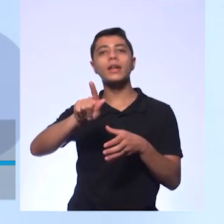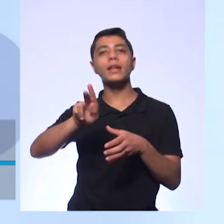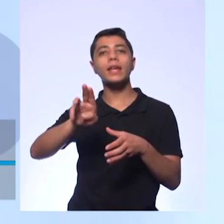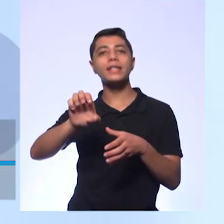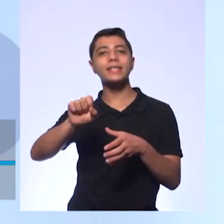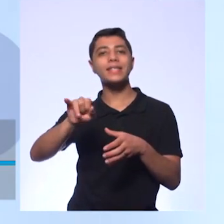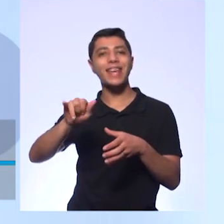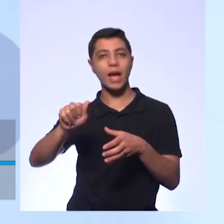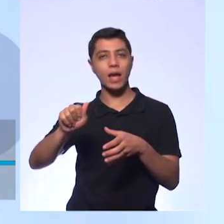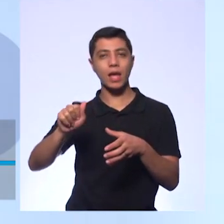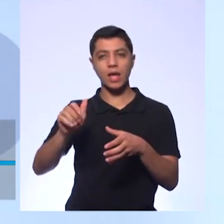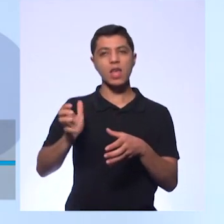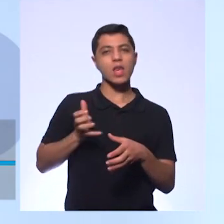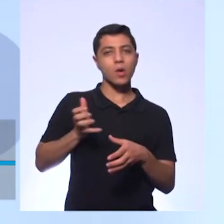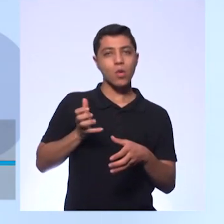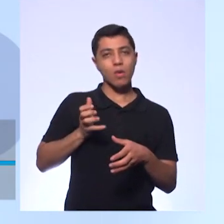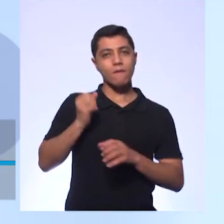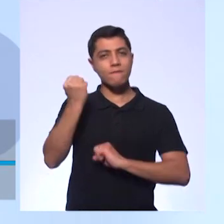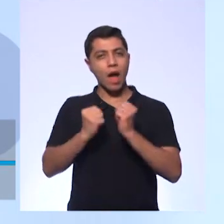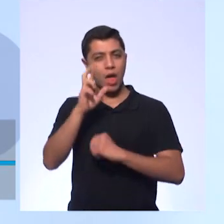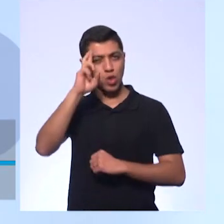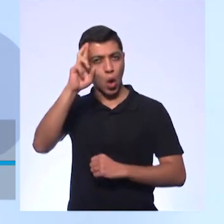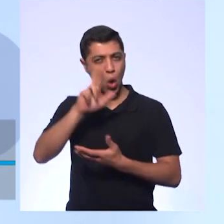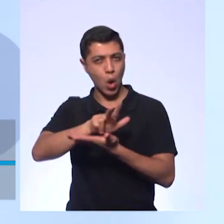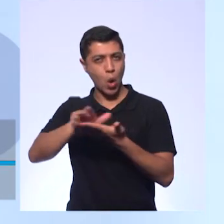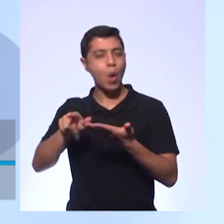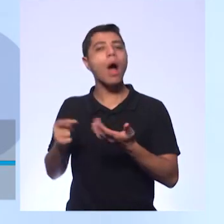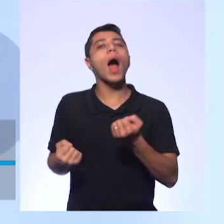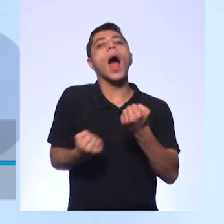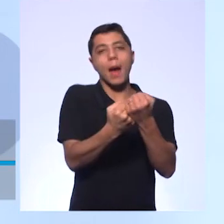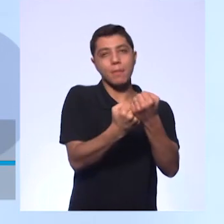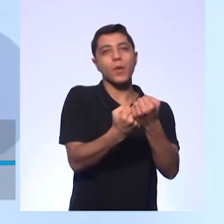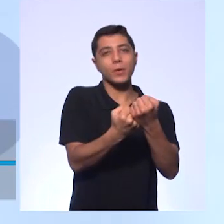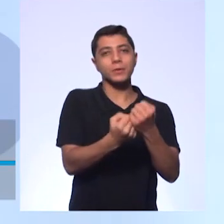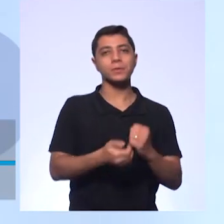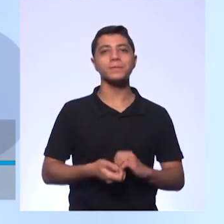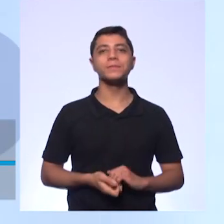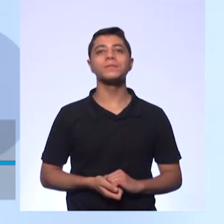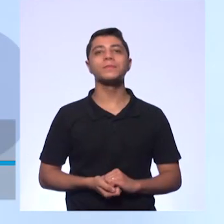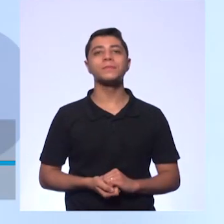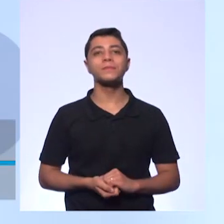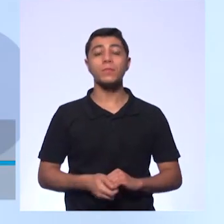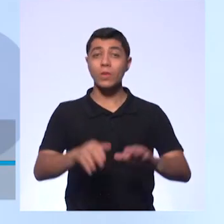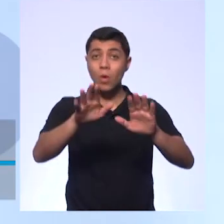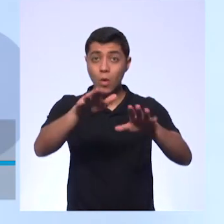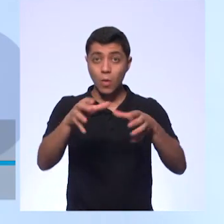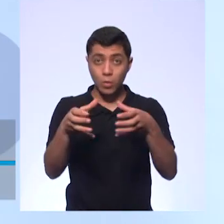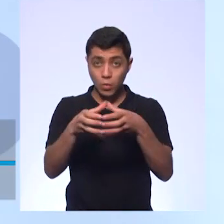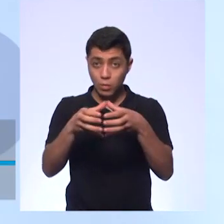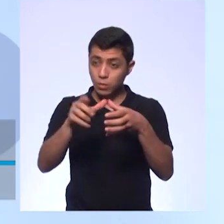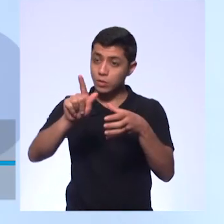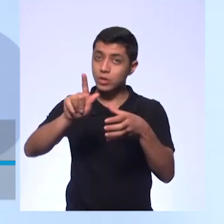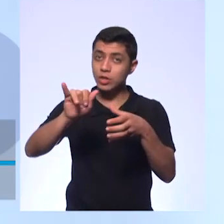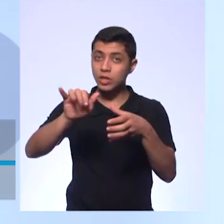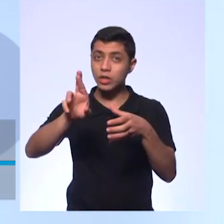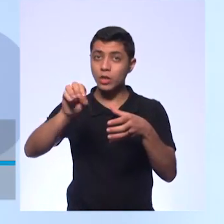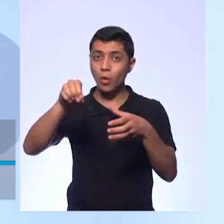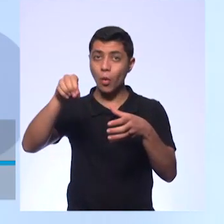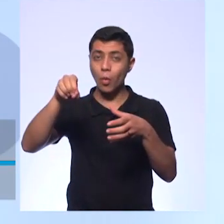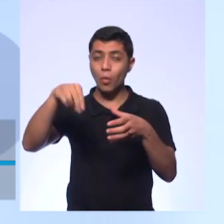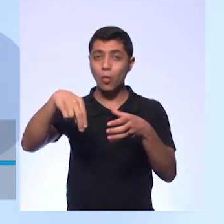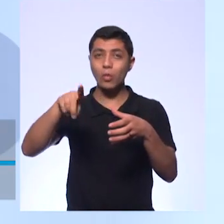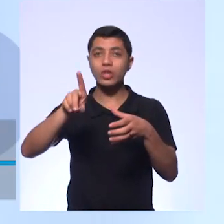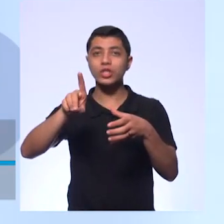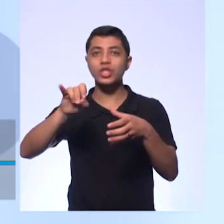muitos membros dos girondinos aí eram parte da burguesia, ninguém quer estar aliado a um grupo político que está